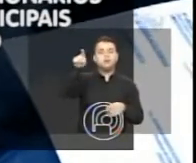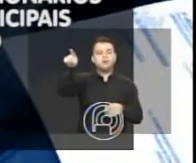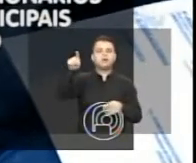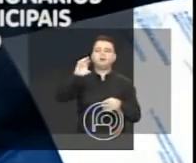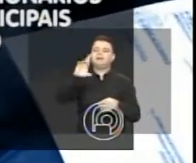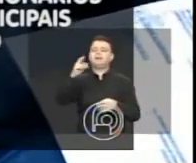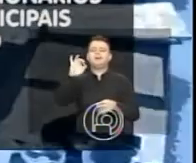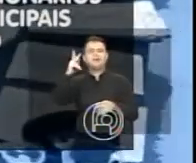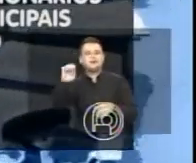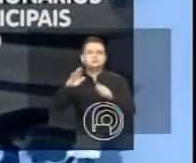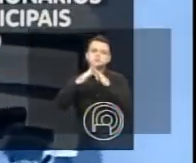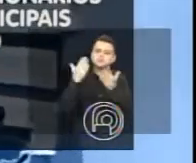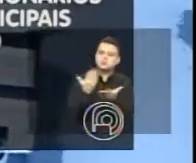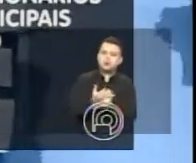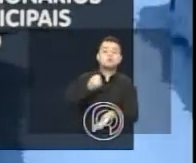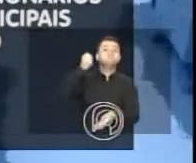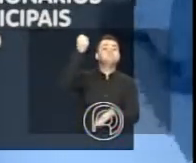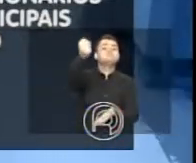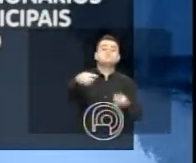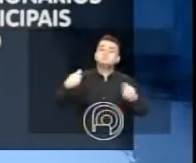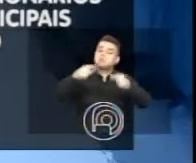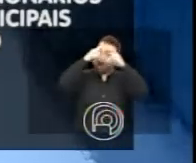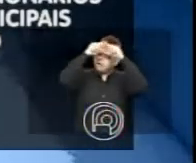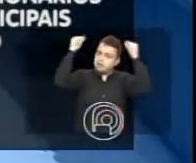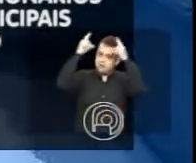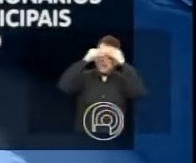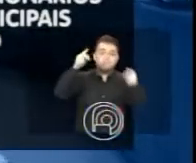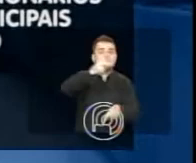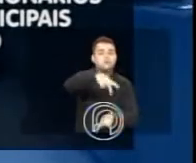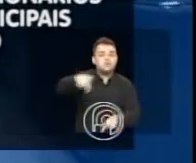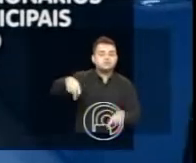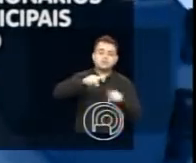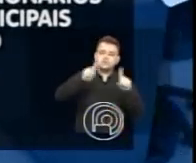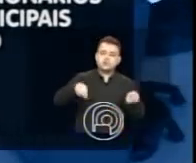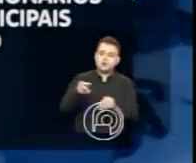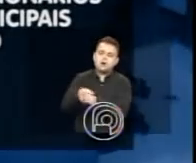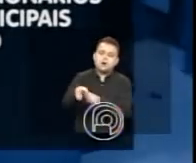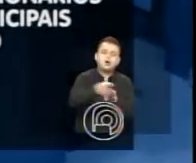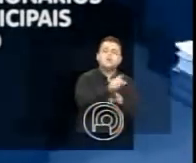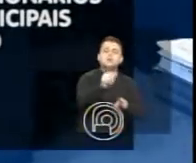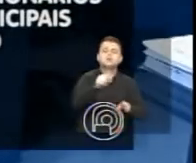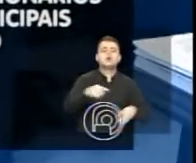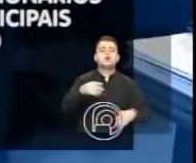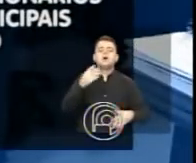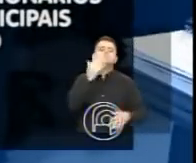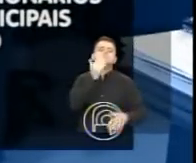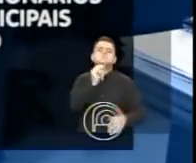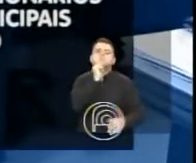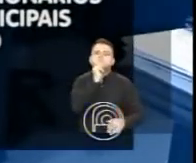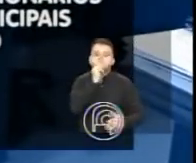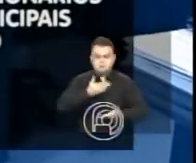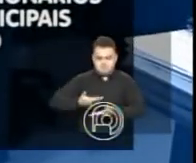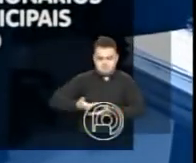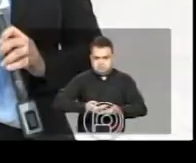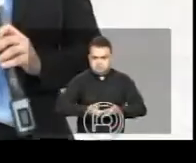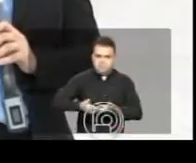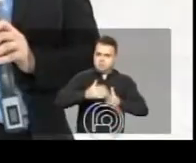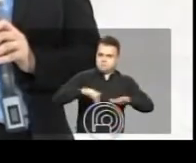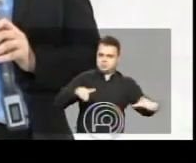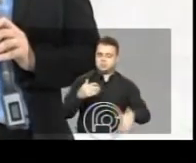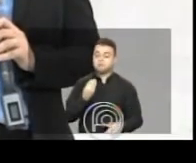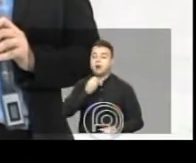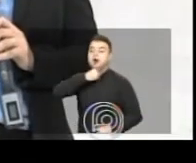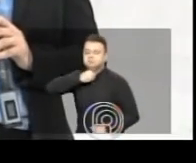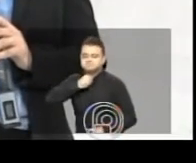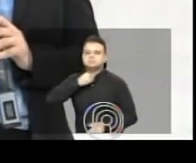um profissional de enfermagem para capacitar professores e funcionários com o objetivo de evitar engasgamento nas crianças. A